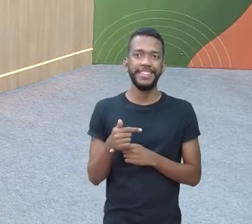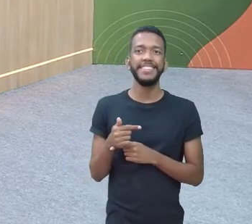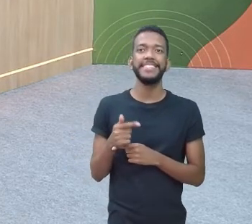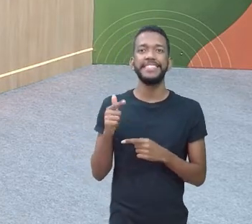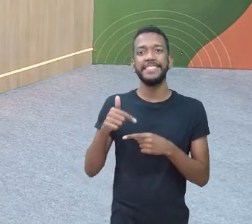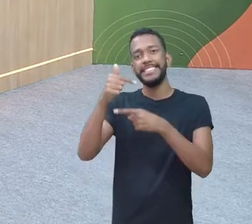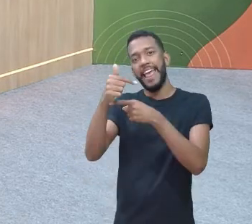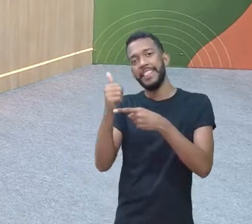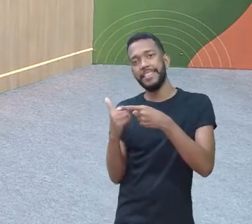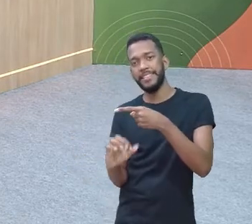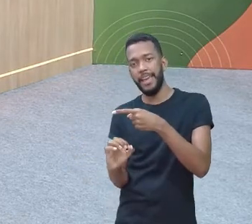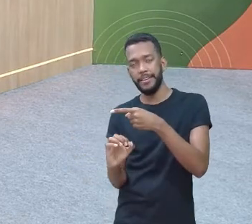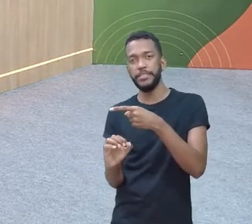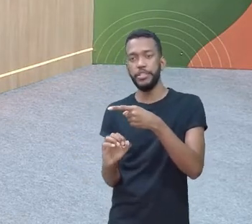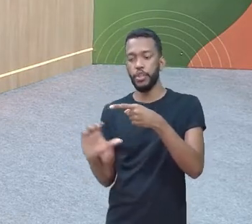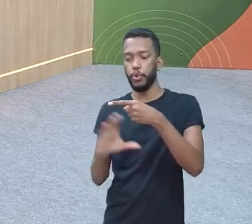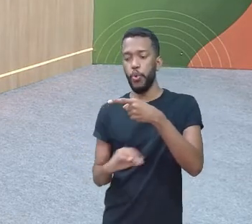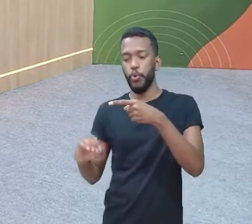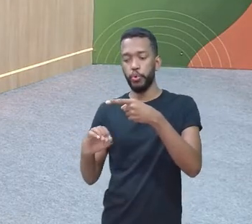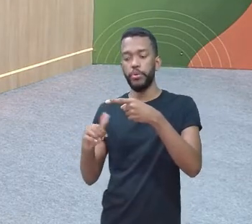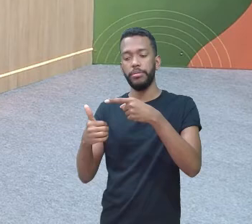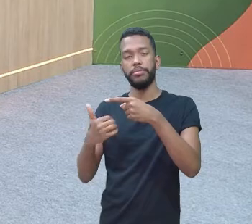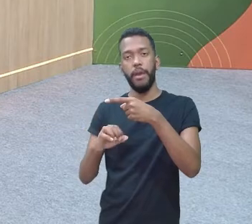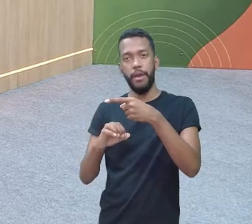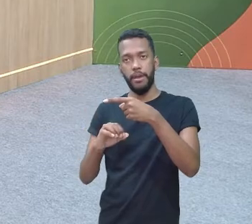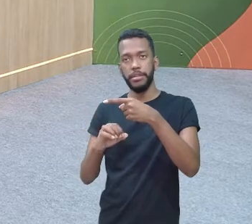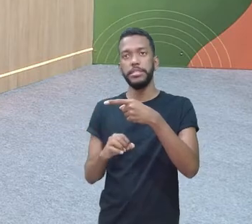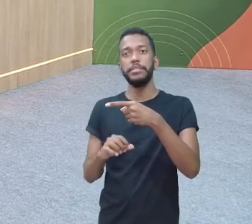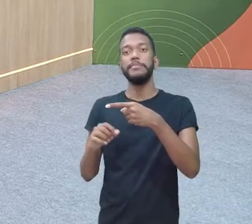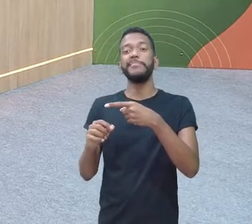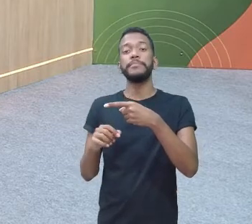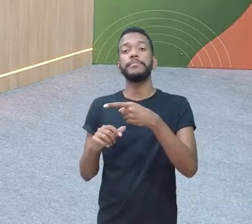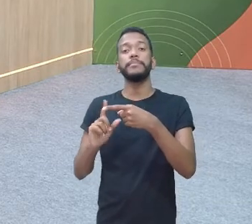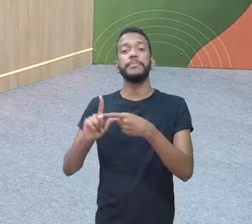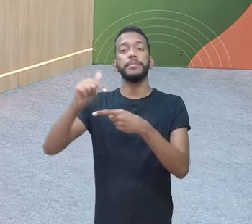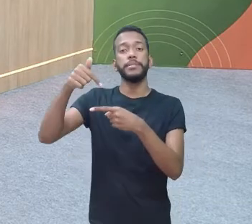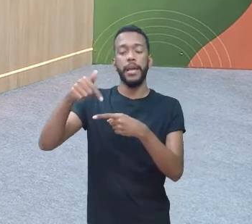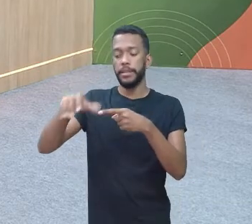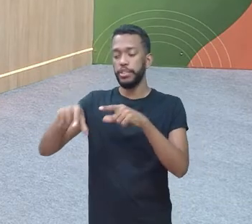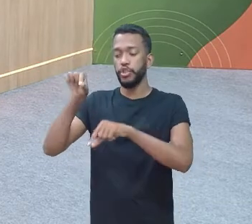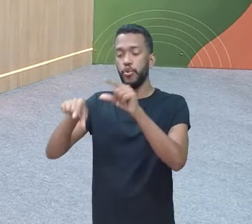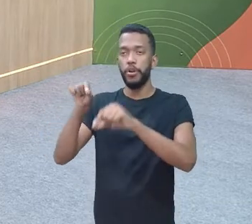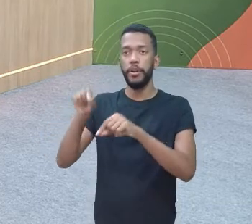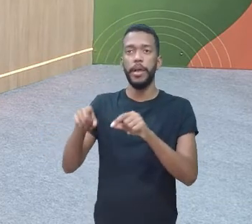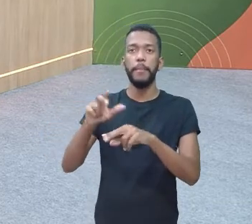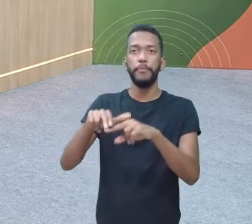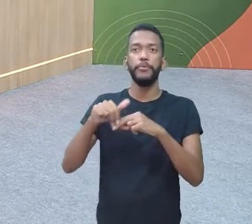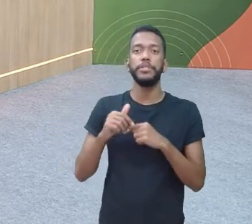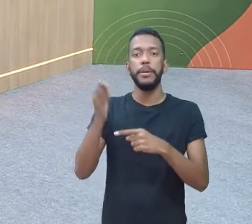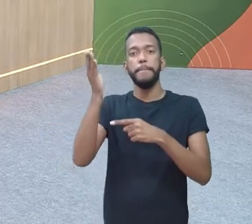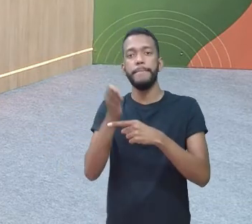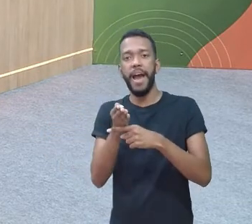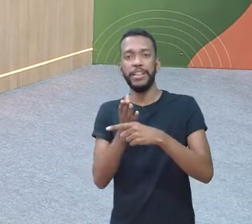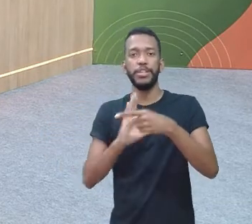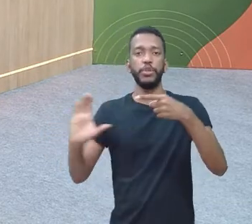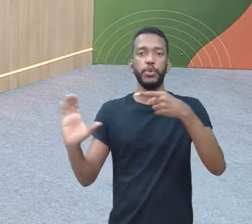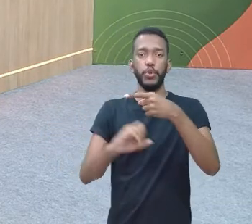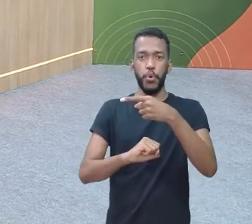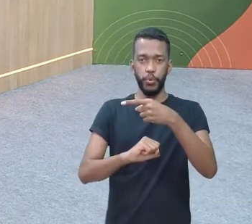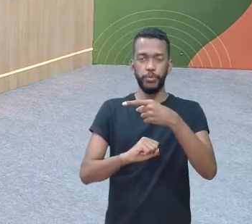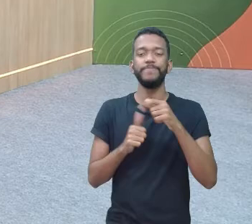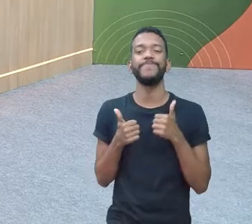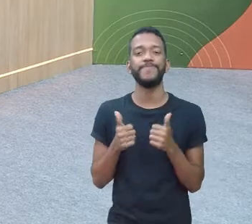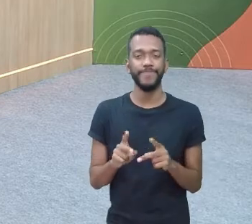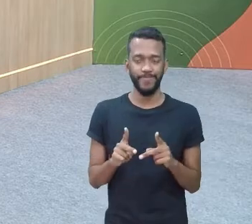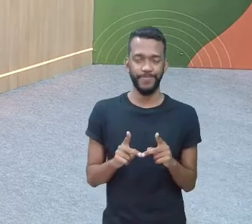em cima e o todo embaixo. Por isso que a maneira de falar sobre como essa fração se comporta é parte por todo,